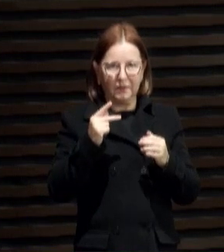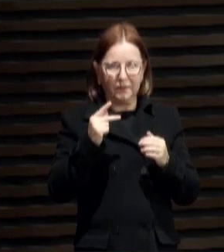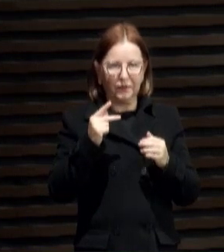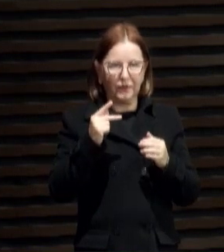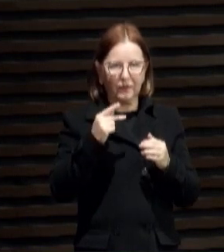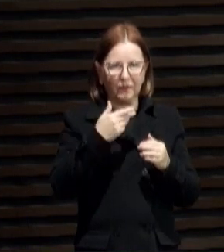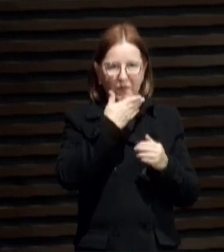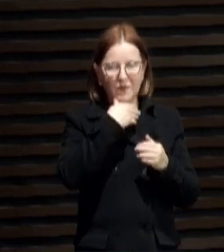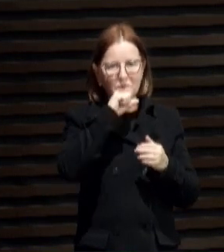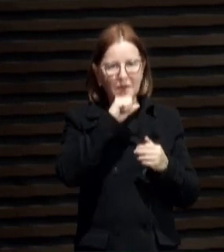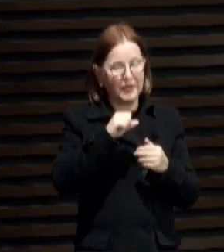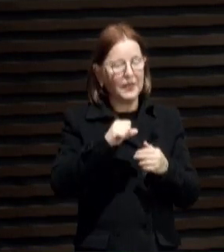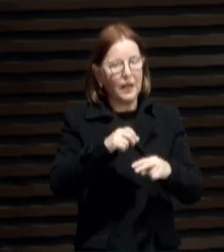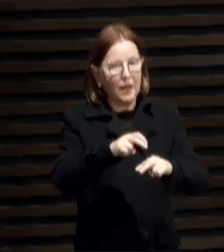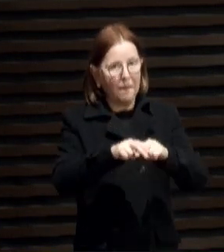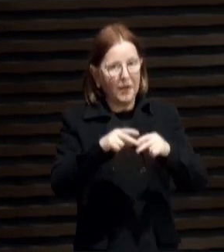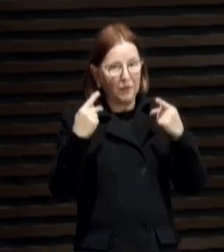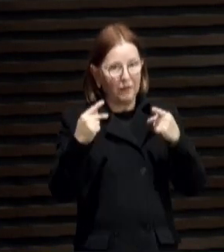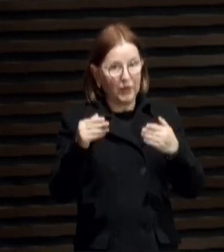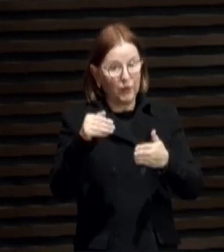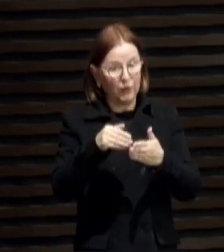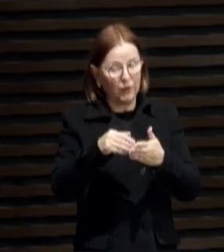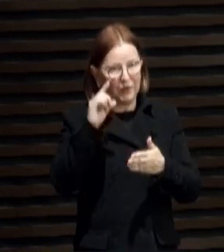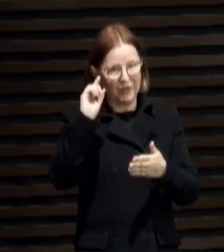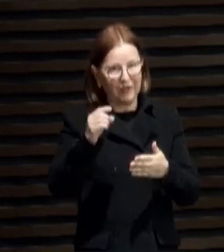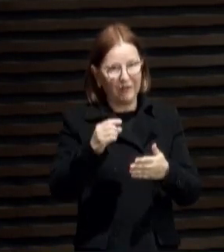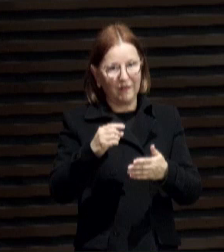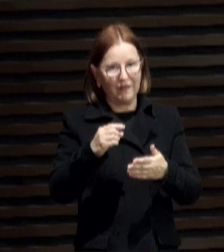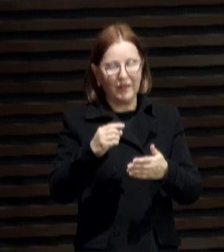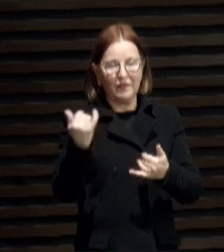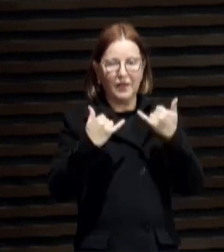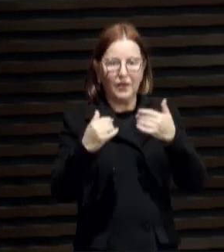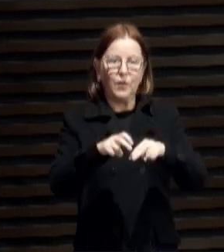últimos dias nos falou pelo Filho, a quem constituiu herdeiro de